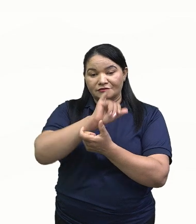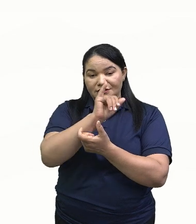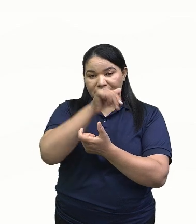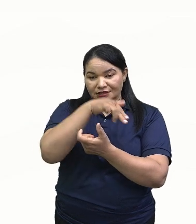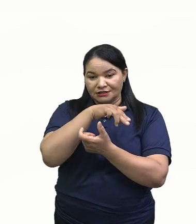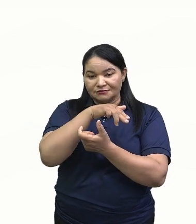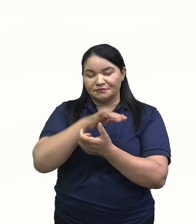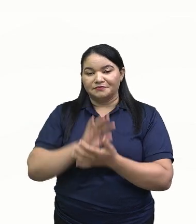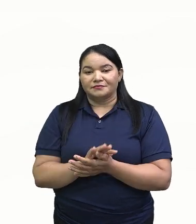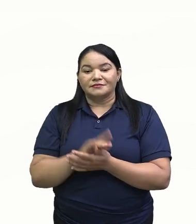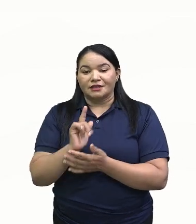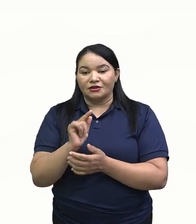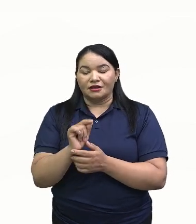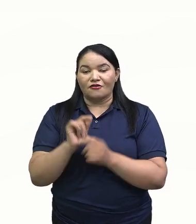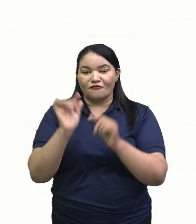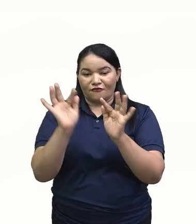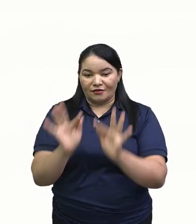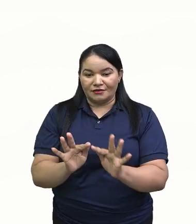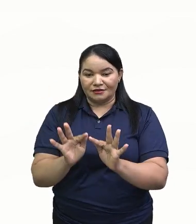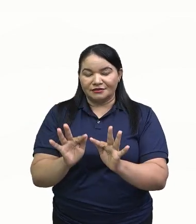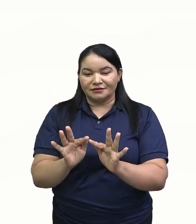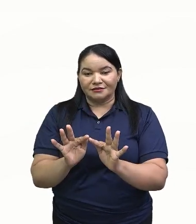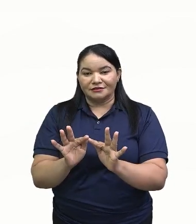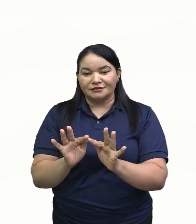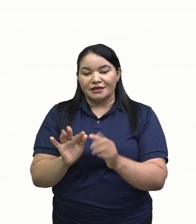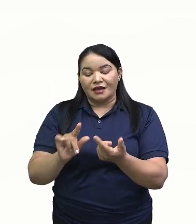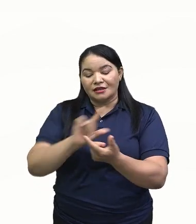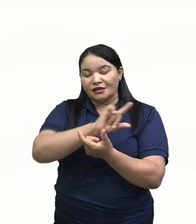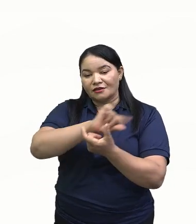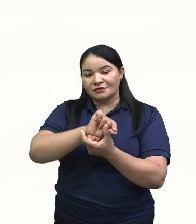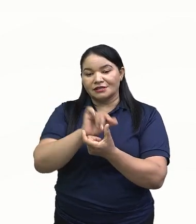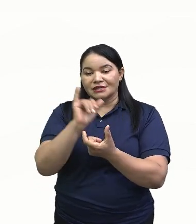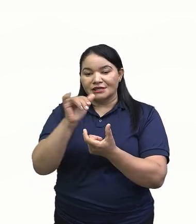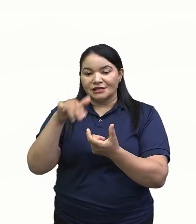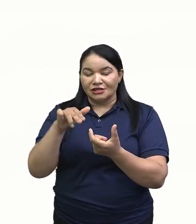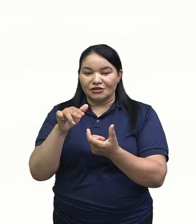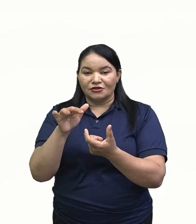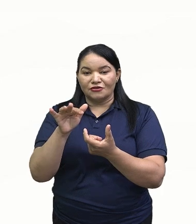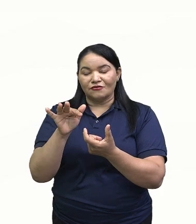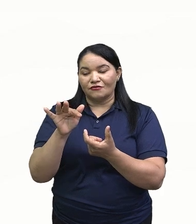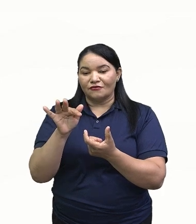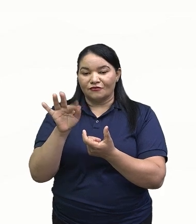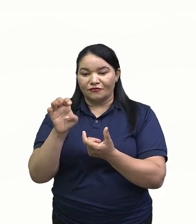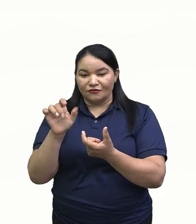né? Lembram aqui, ó. Palavra feliz é o radical.